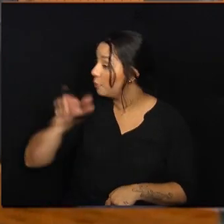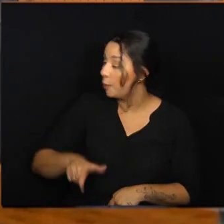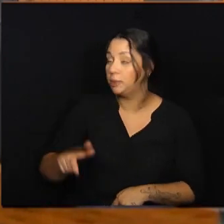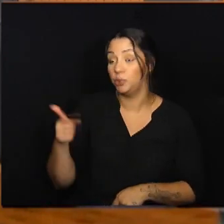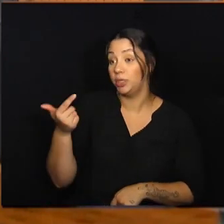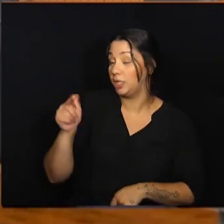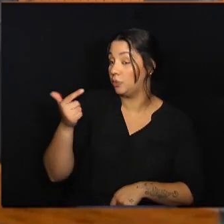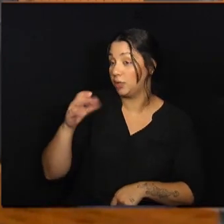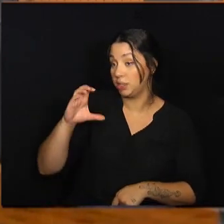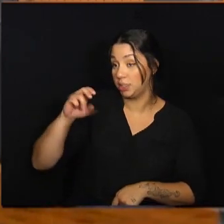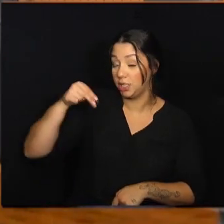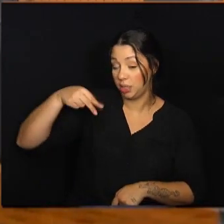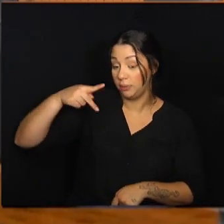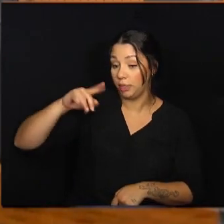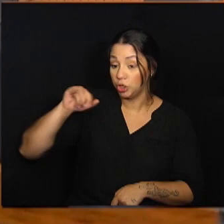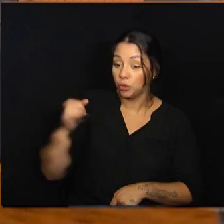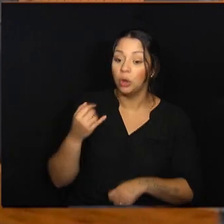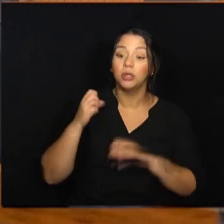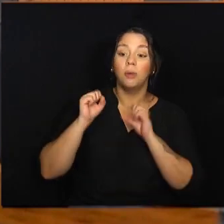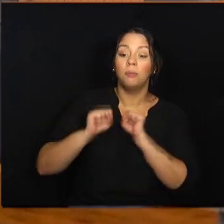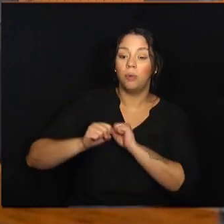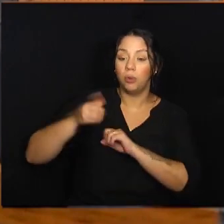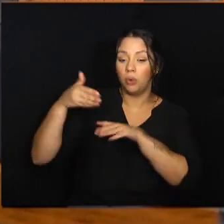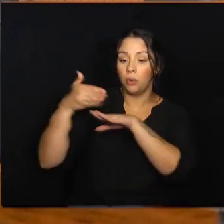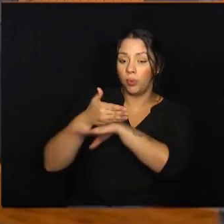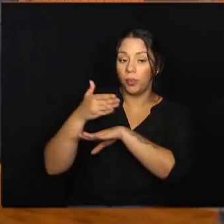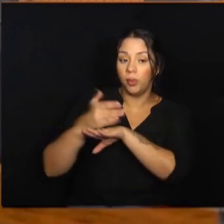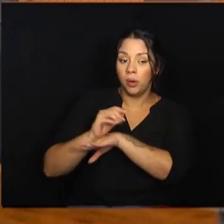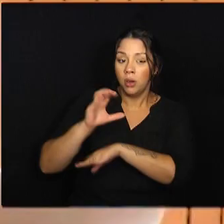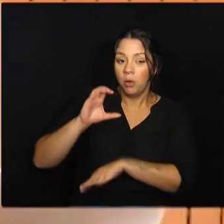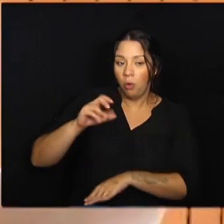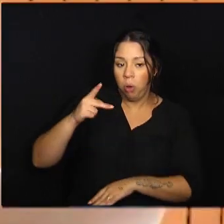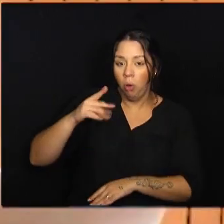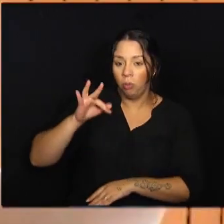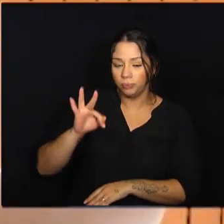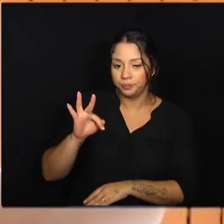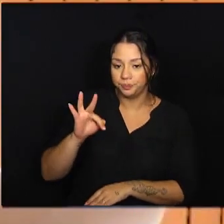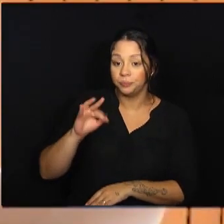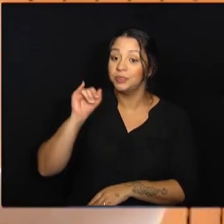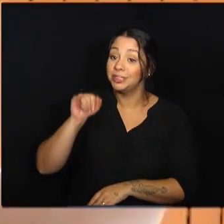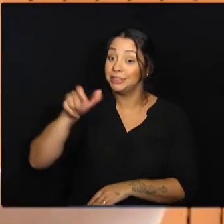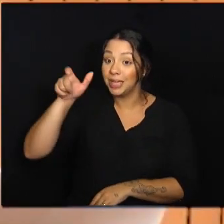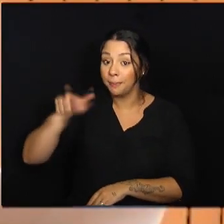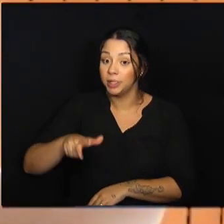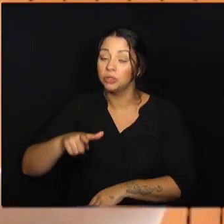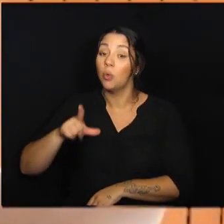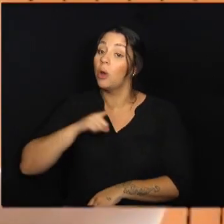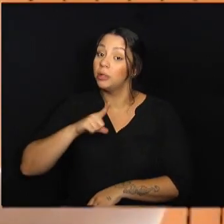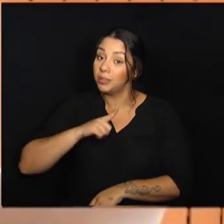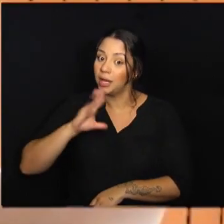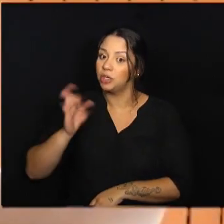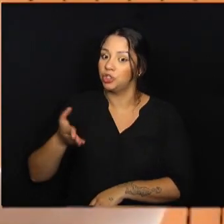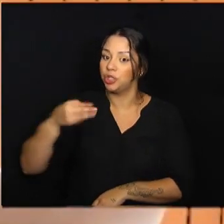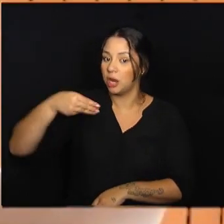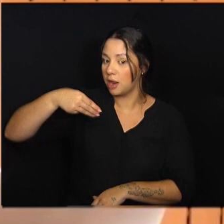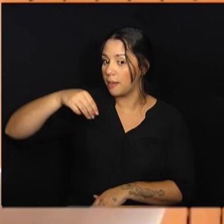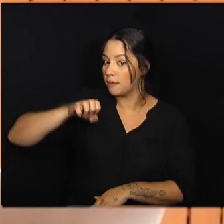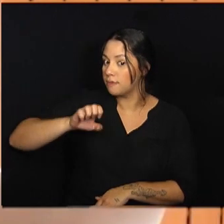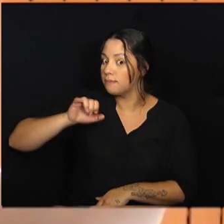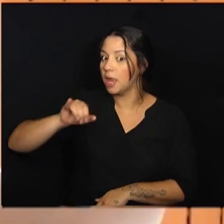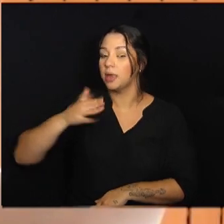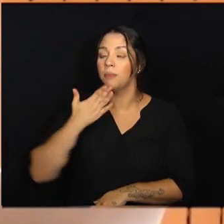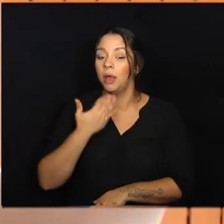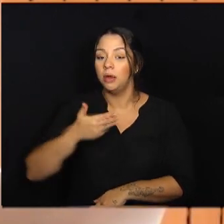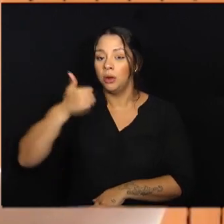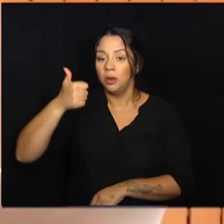participar como pessoa física. No entanto, se a pessoa já tiver uma MEI, é muito melhor, né, porque na